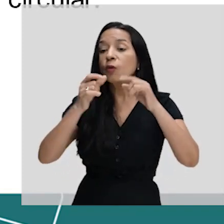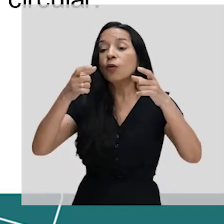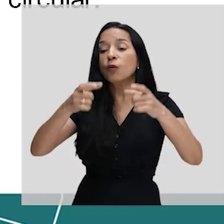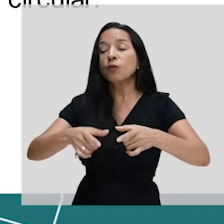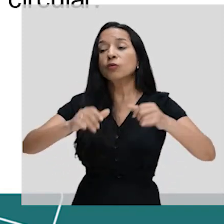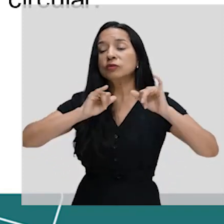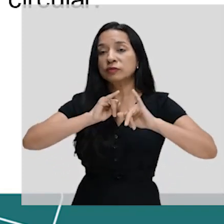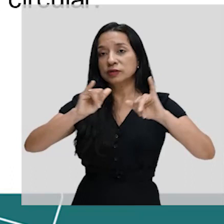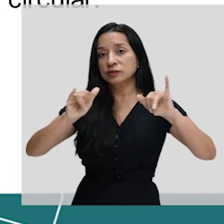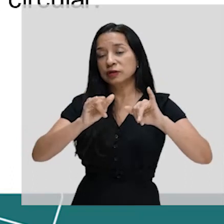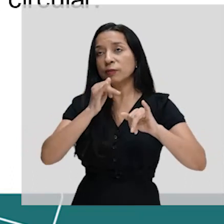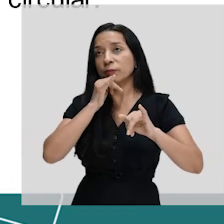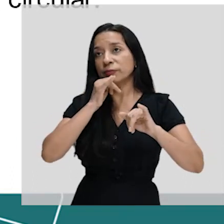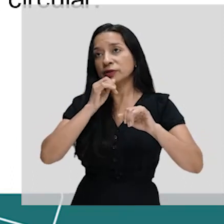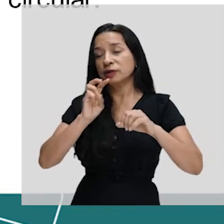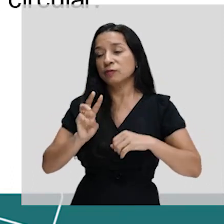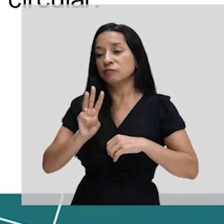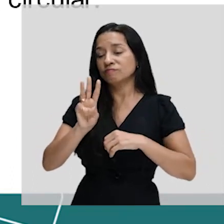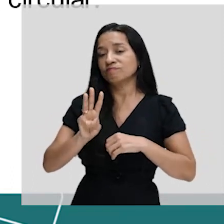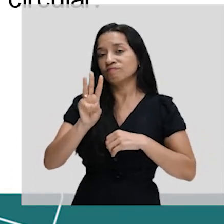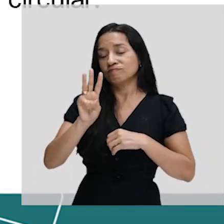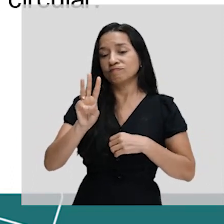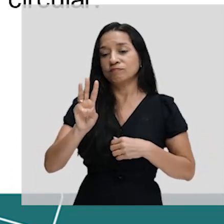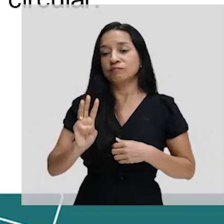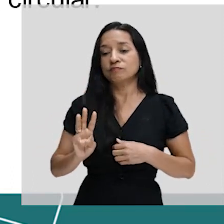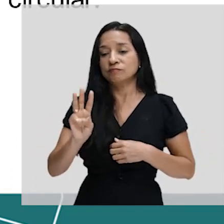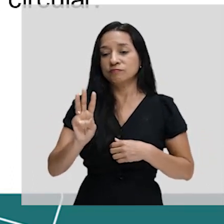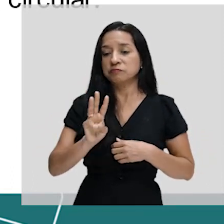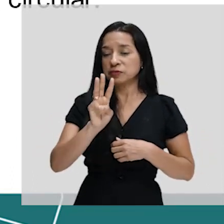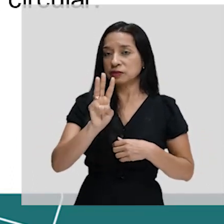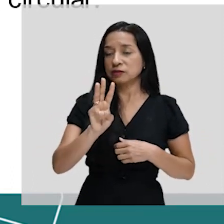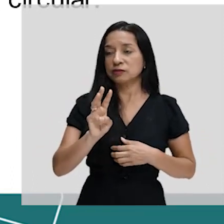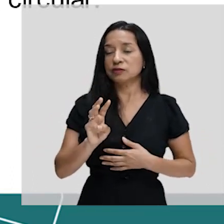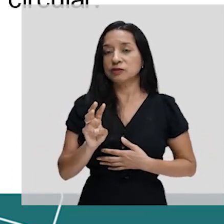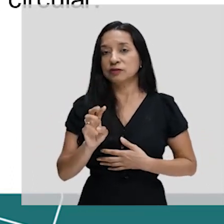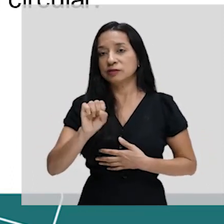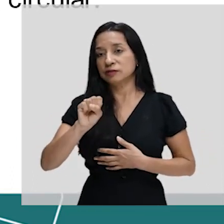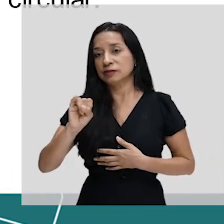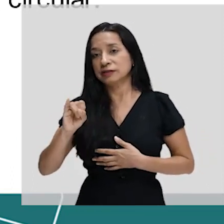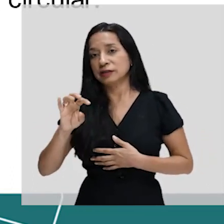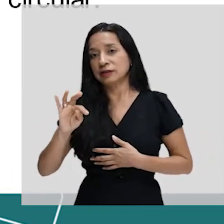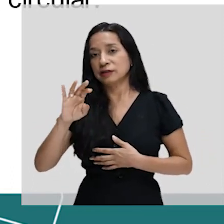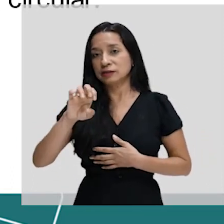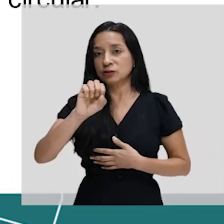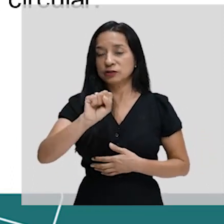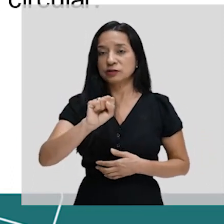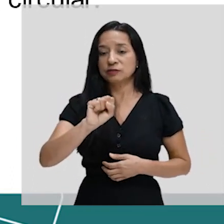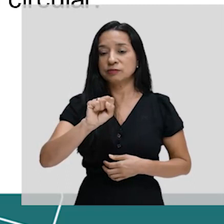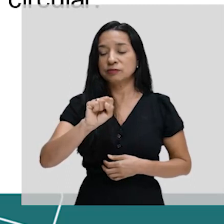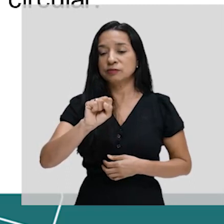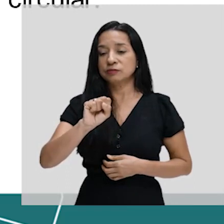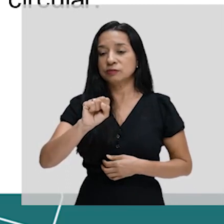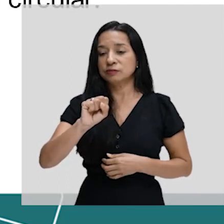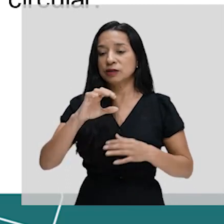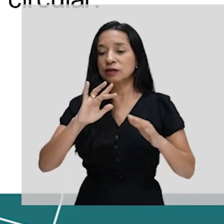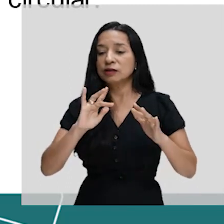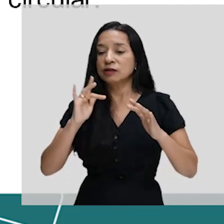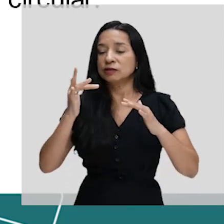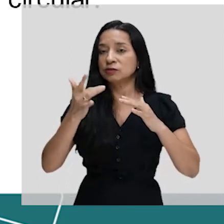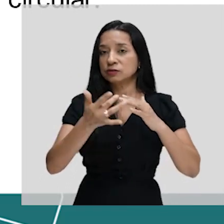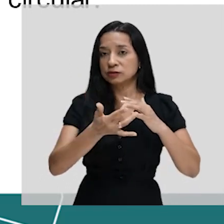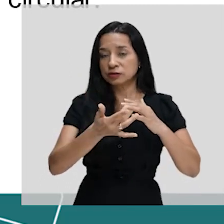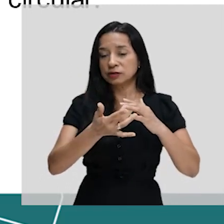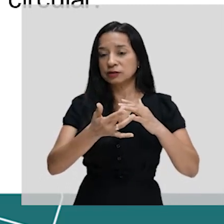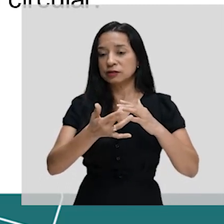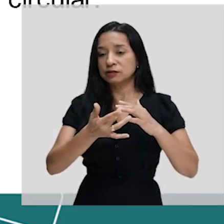como sites nos dias de hoje, né? Nós estamos na pós-modernidade. Os sites, as redes sociais servem